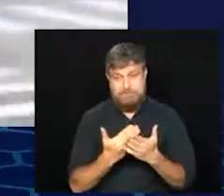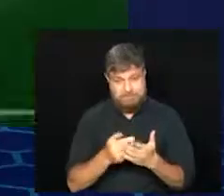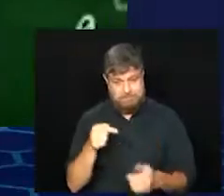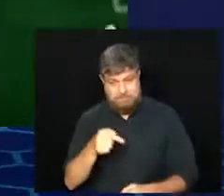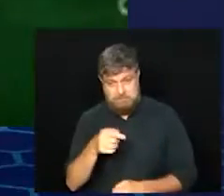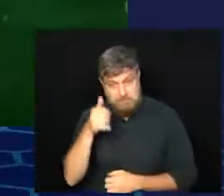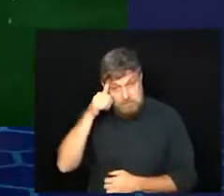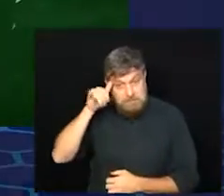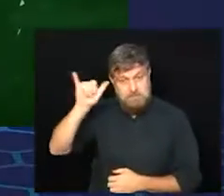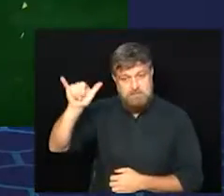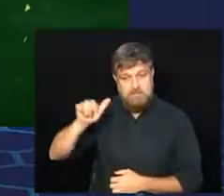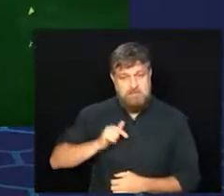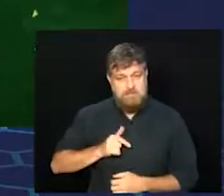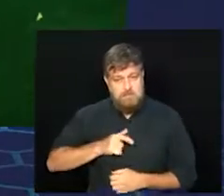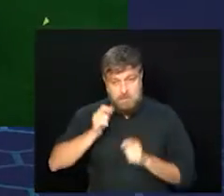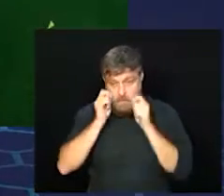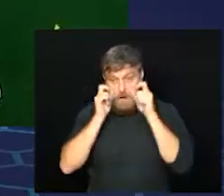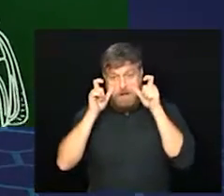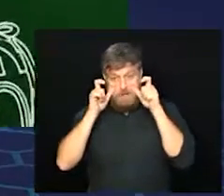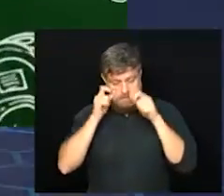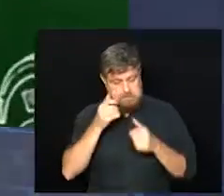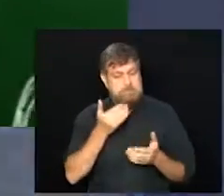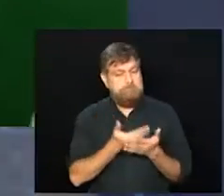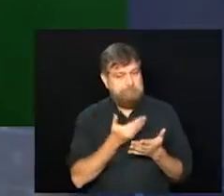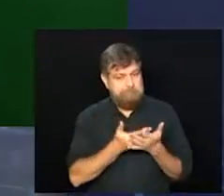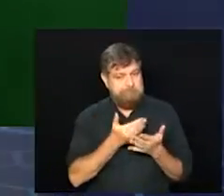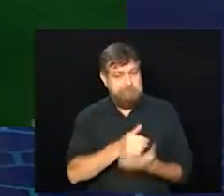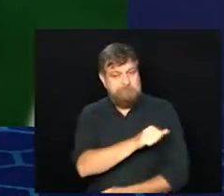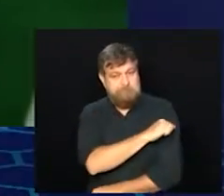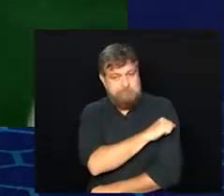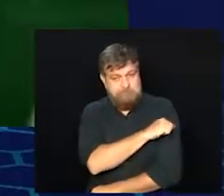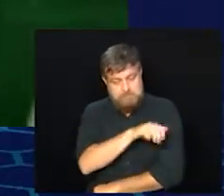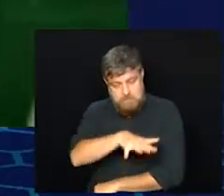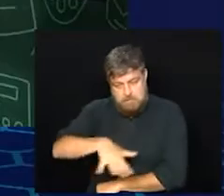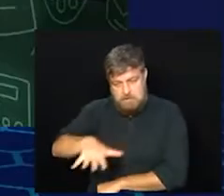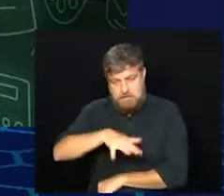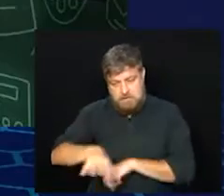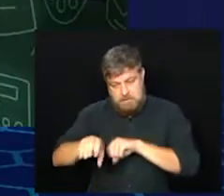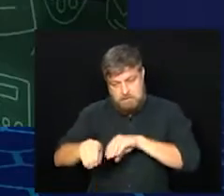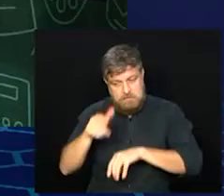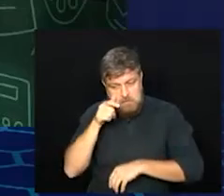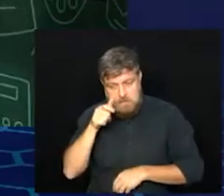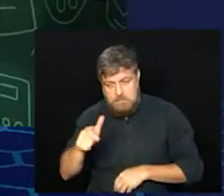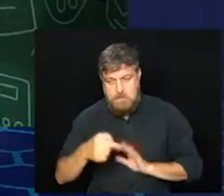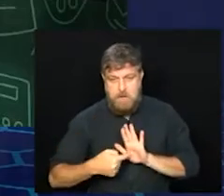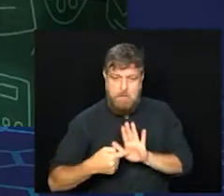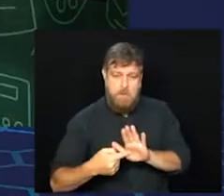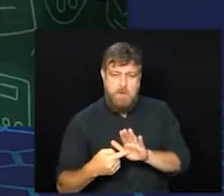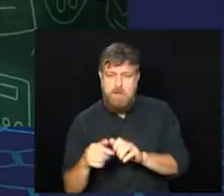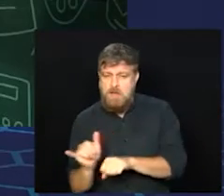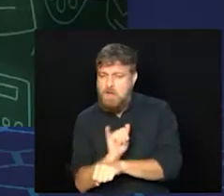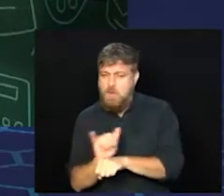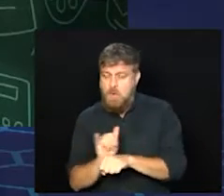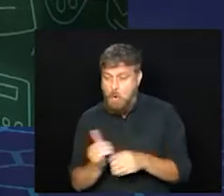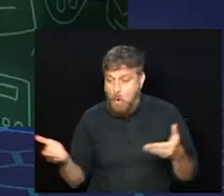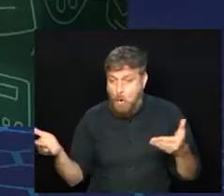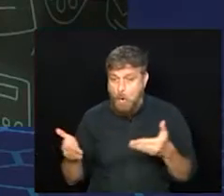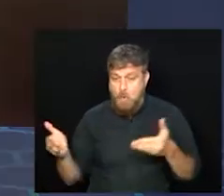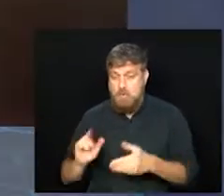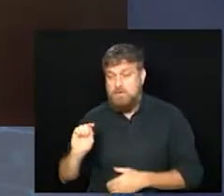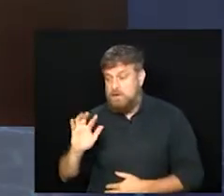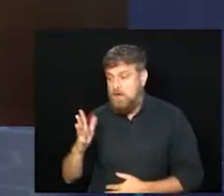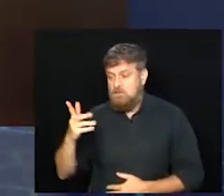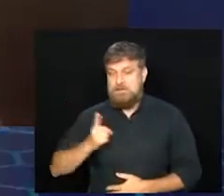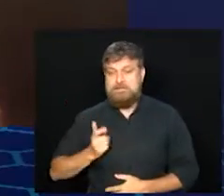Campinas. Atenção, estudantes! O quadro De Olho na Educação aborda como as atualidades